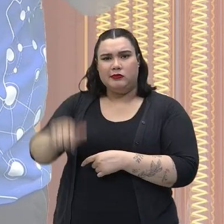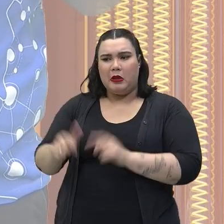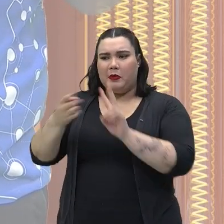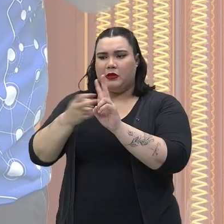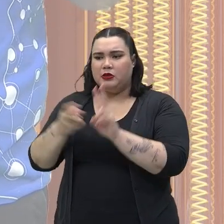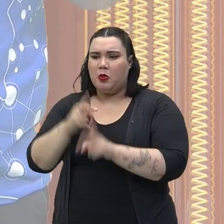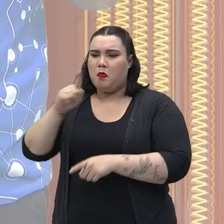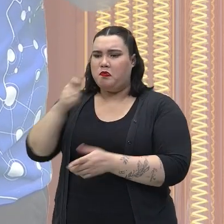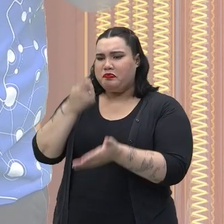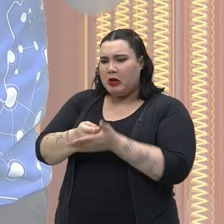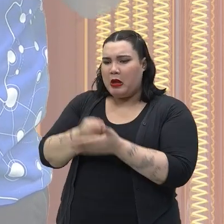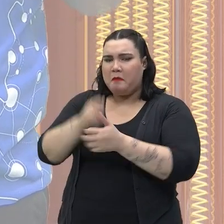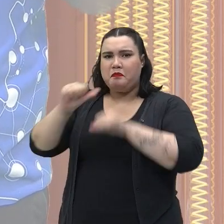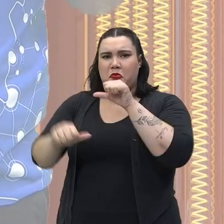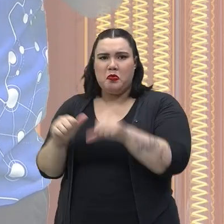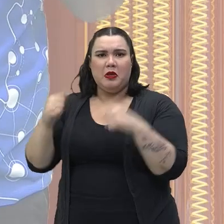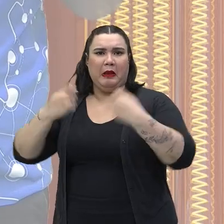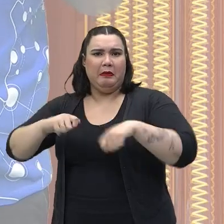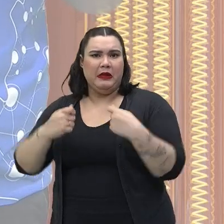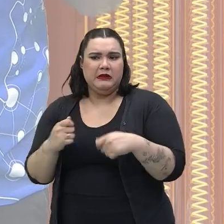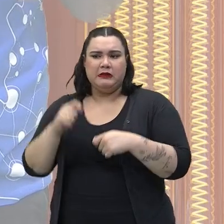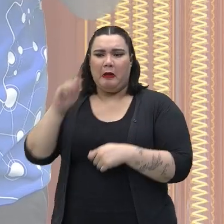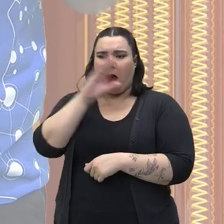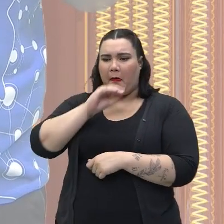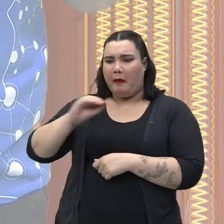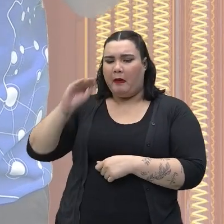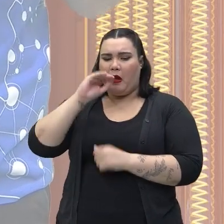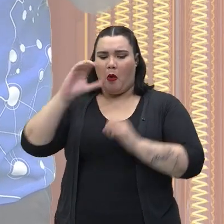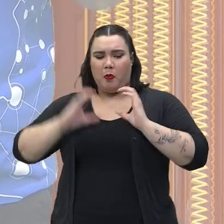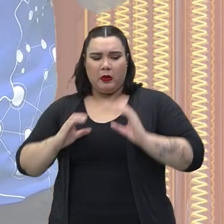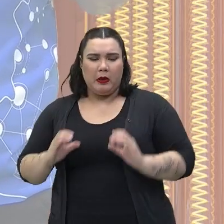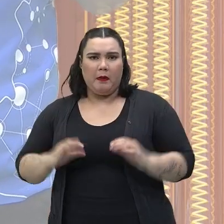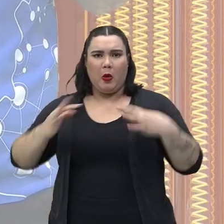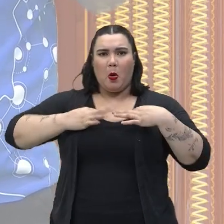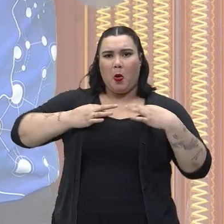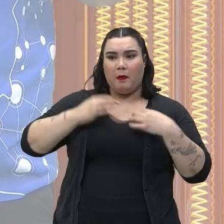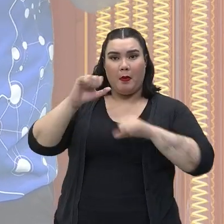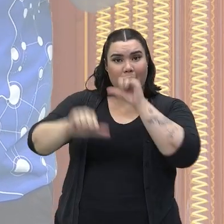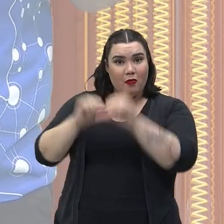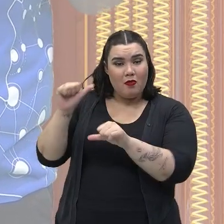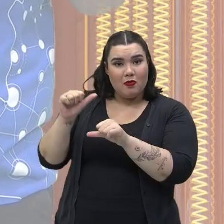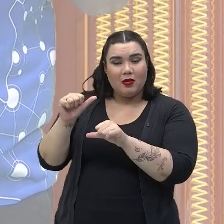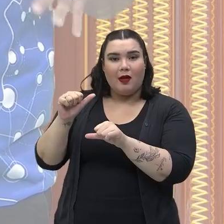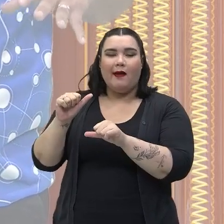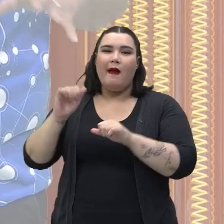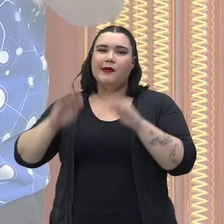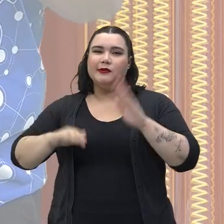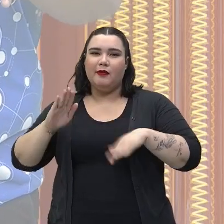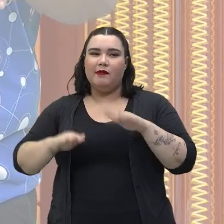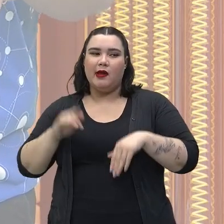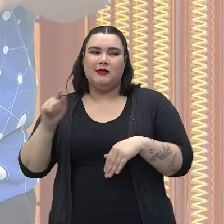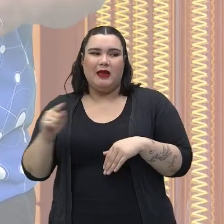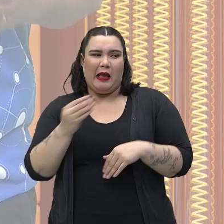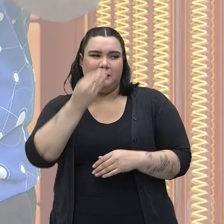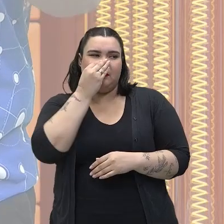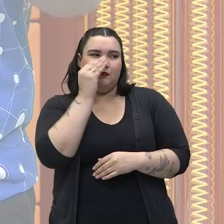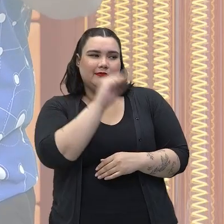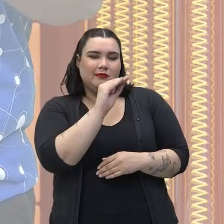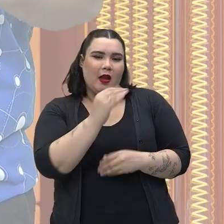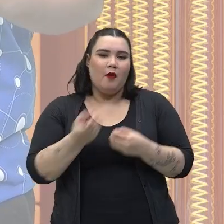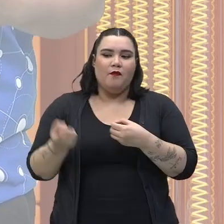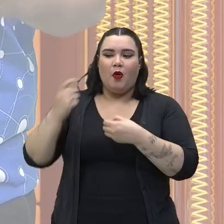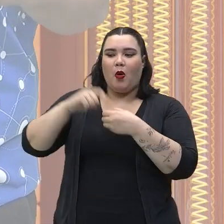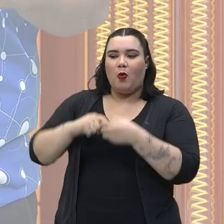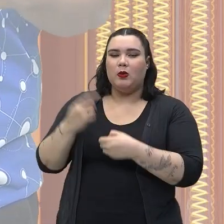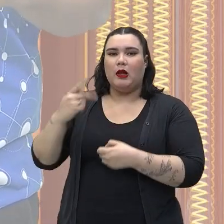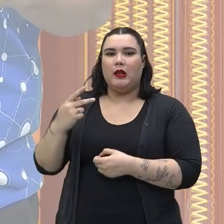ele mude o seu modo de falar, de agir, de se vestir, seu comportamento, sua cultura, de vez em quando ele escapava disso e retornava aos